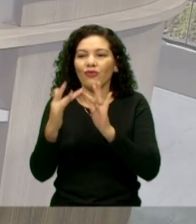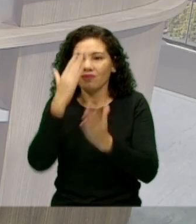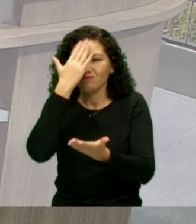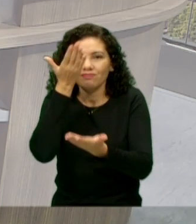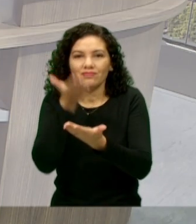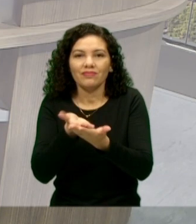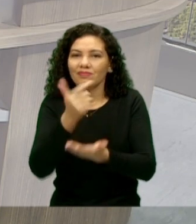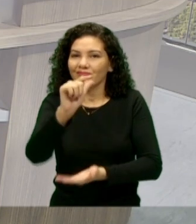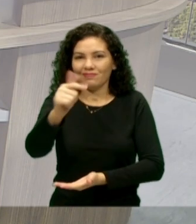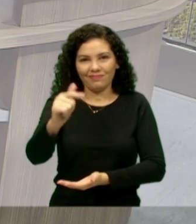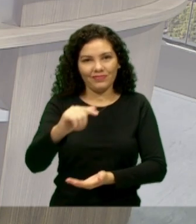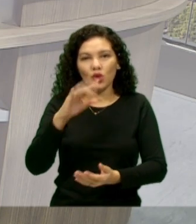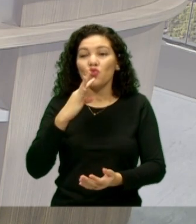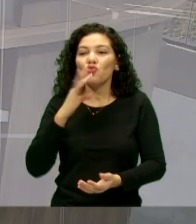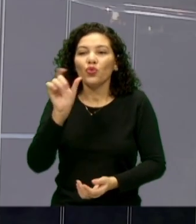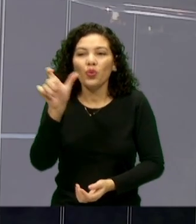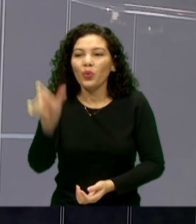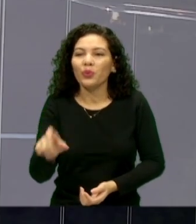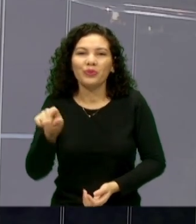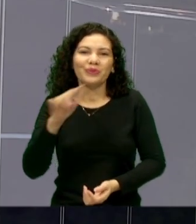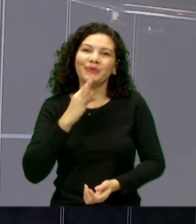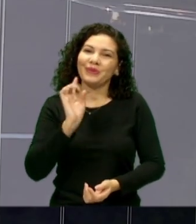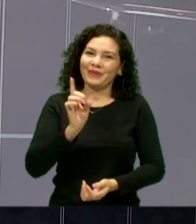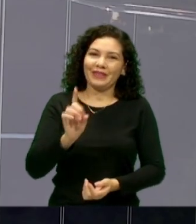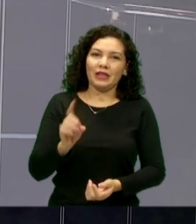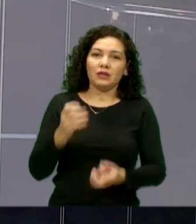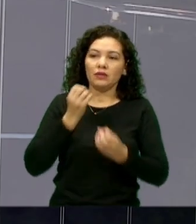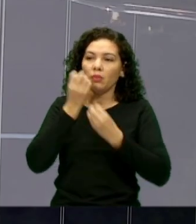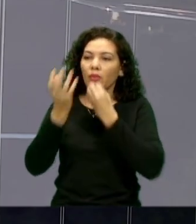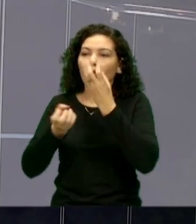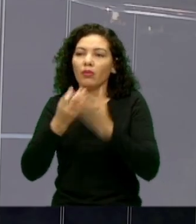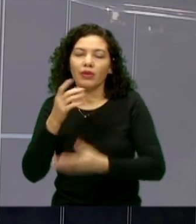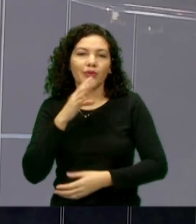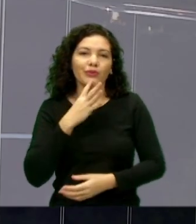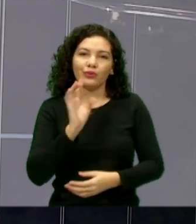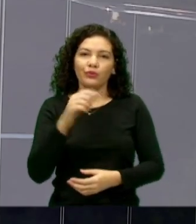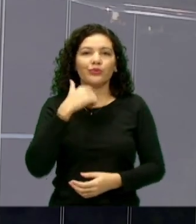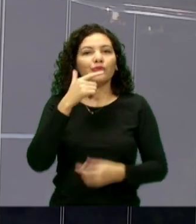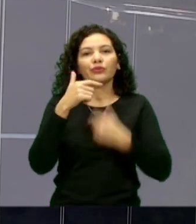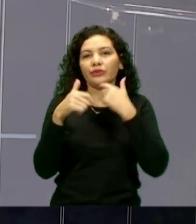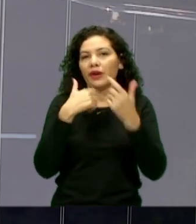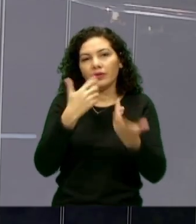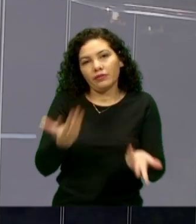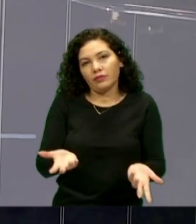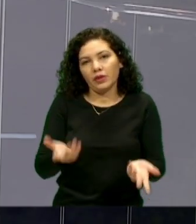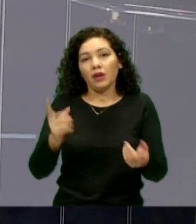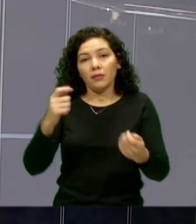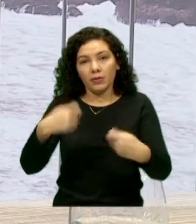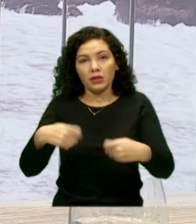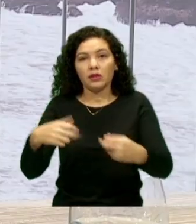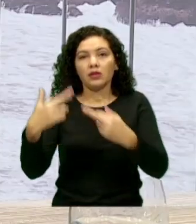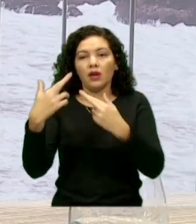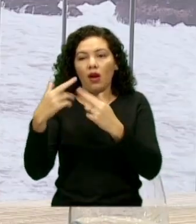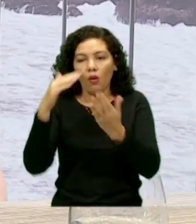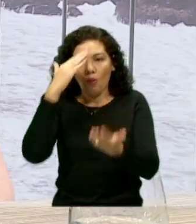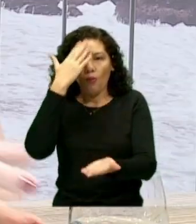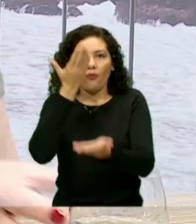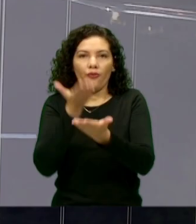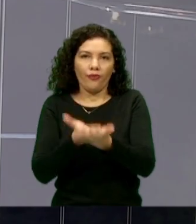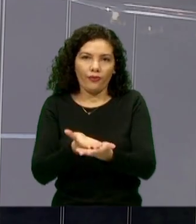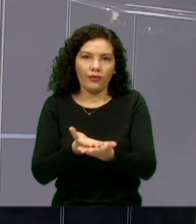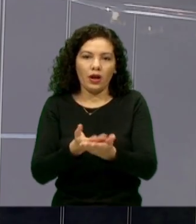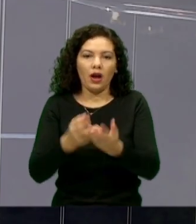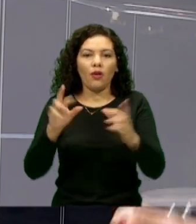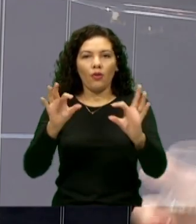aquela confiança. Ele não conhece aquela pessoa que está ali atendendo ele, que é uma relação de confiança. A relação de saúde deveria ser sempre